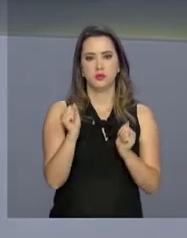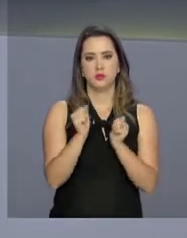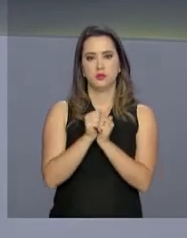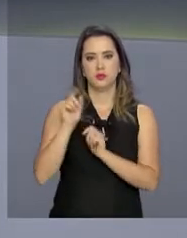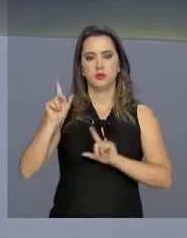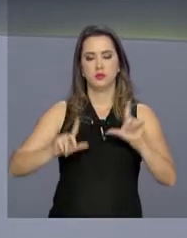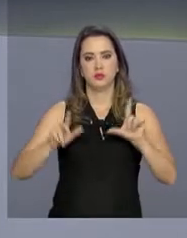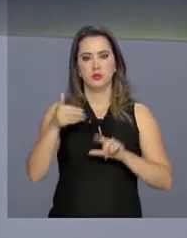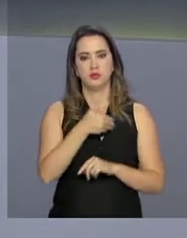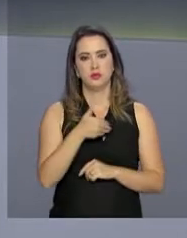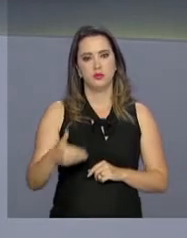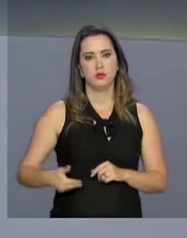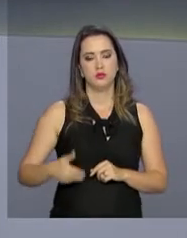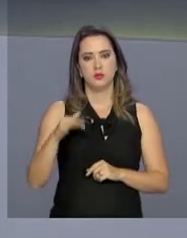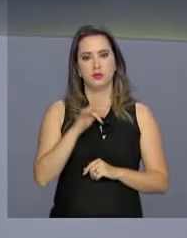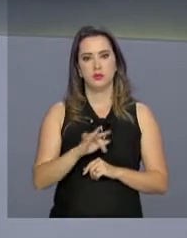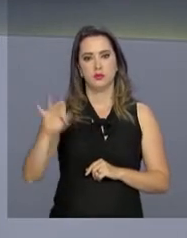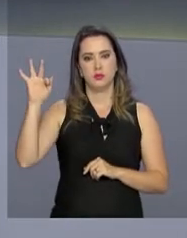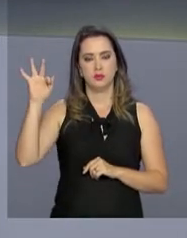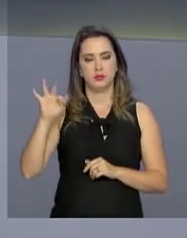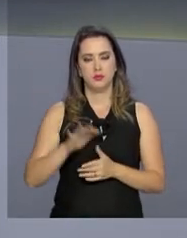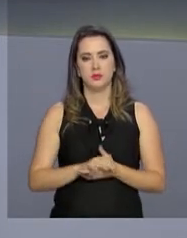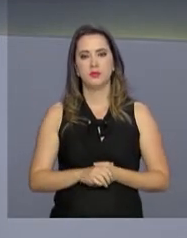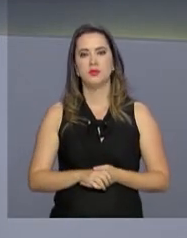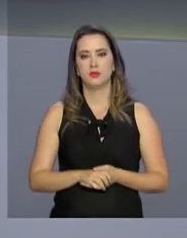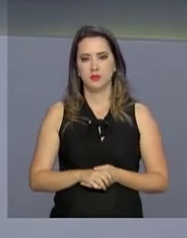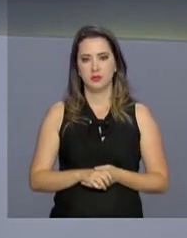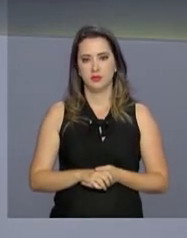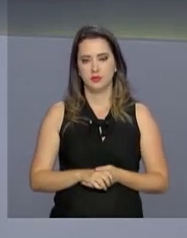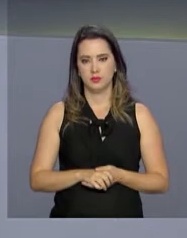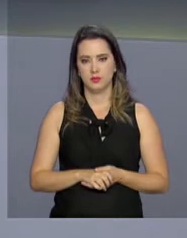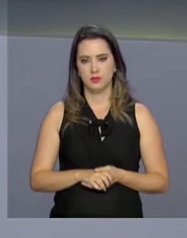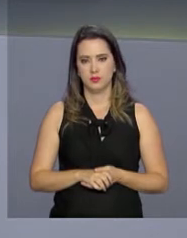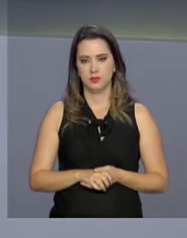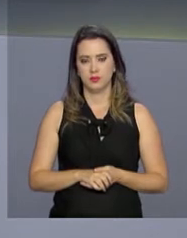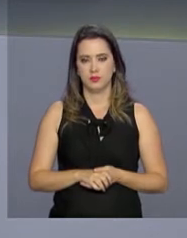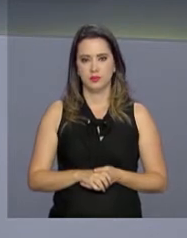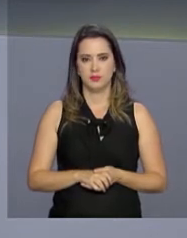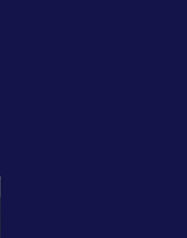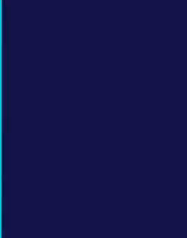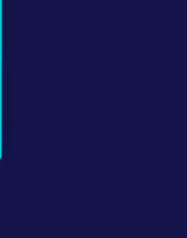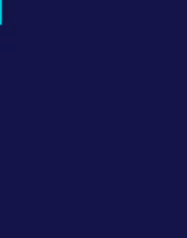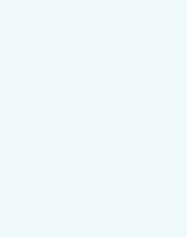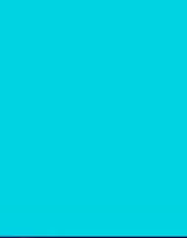você continue com a gente aqui a tv nbr a tv do governo federal